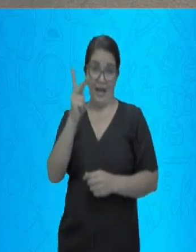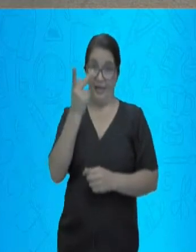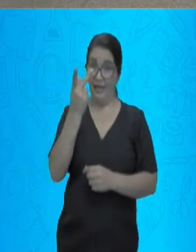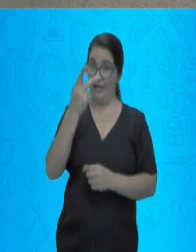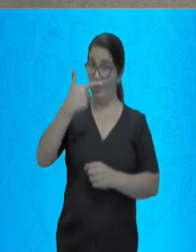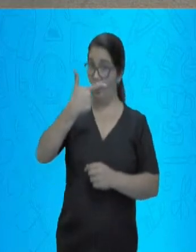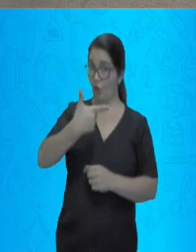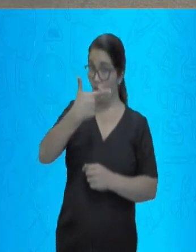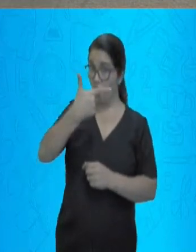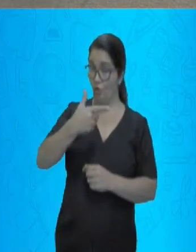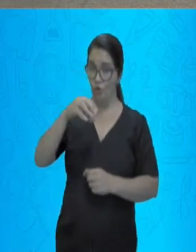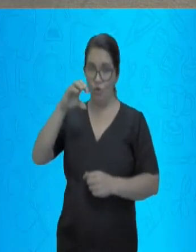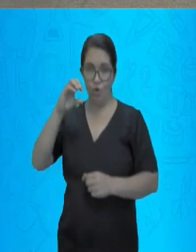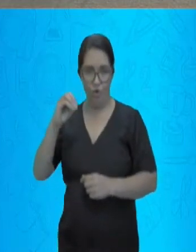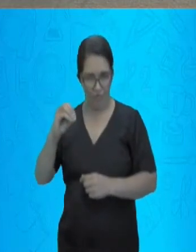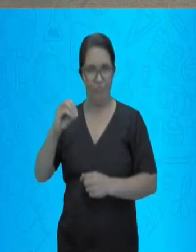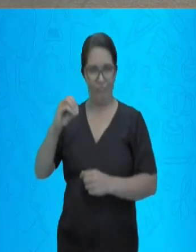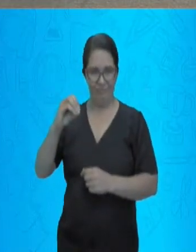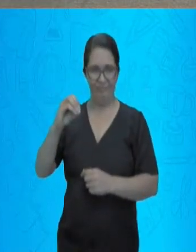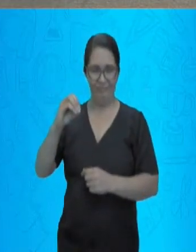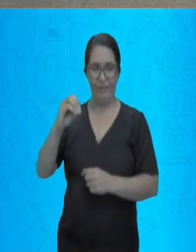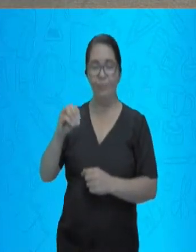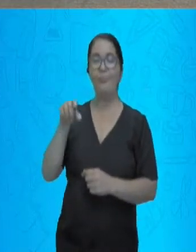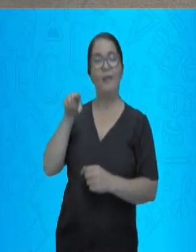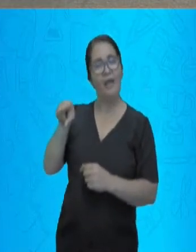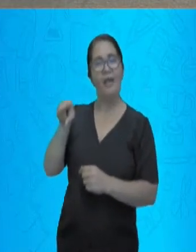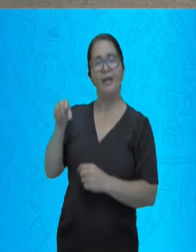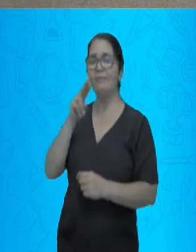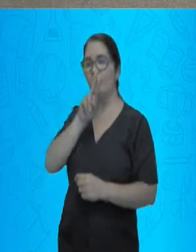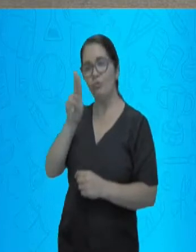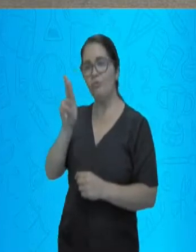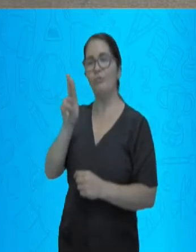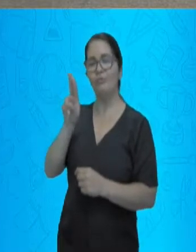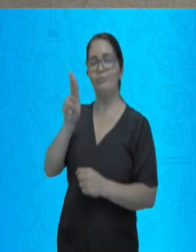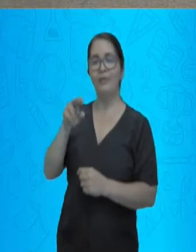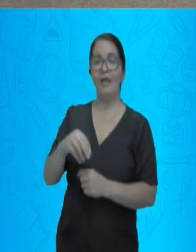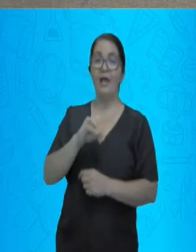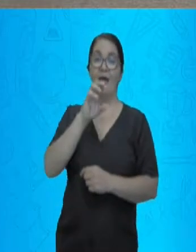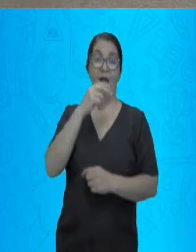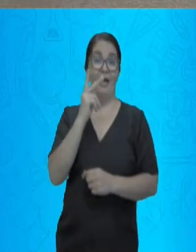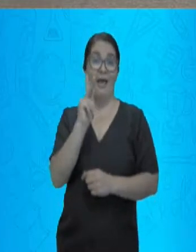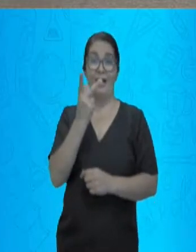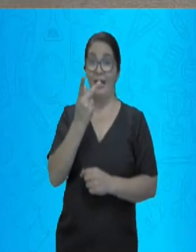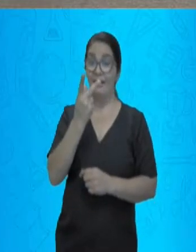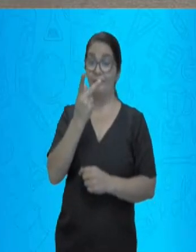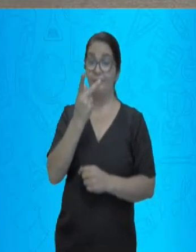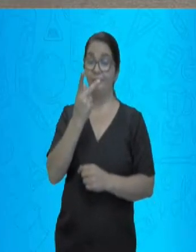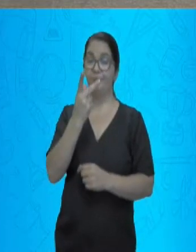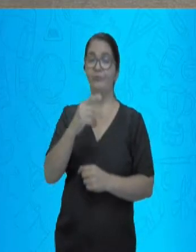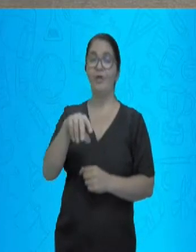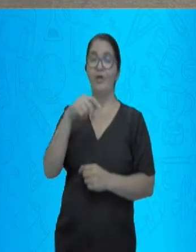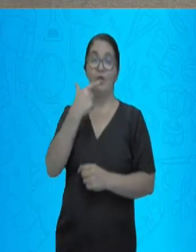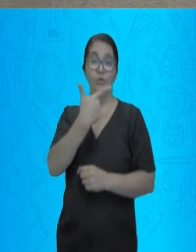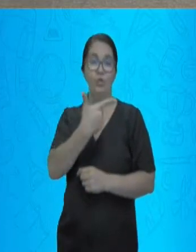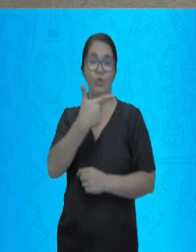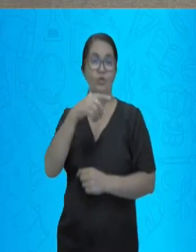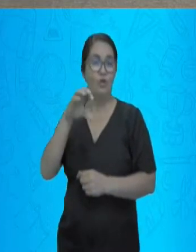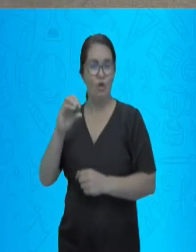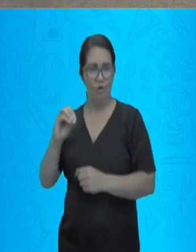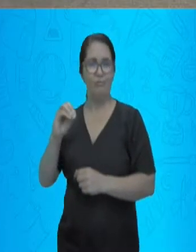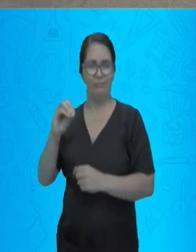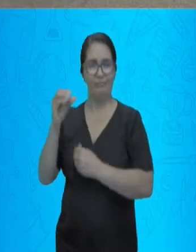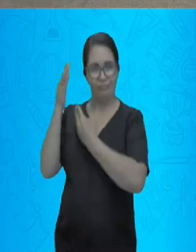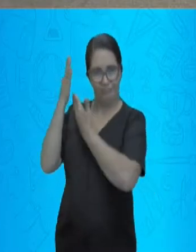H2O. É a chamada água destilada. Aparece até uma fórmula aqui,